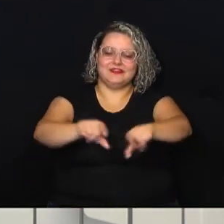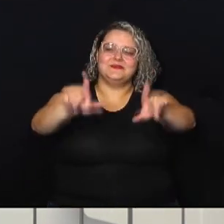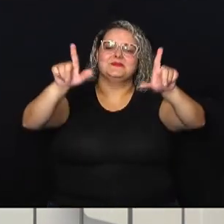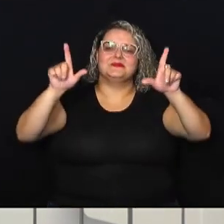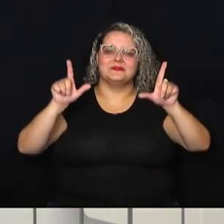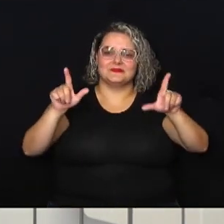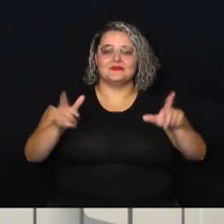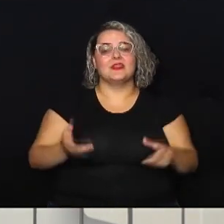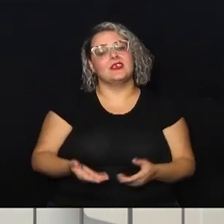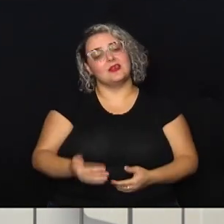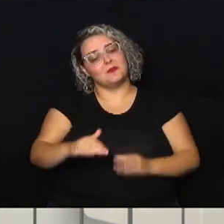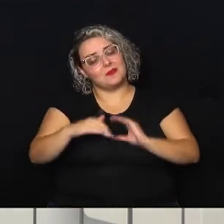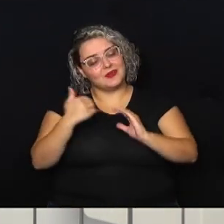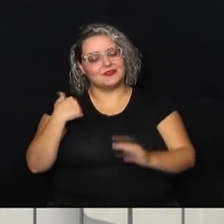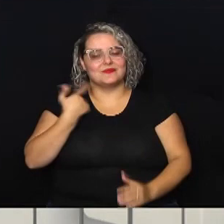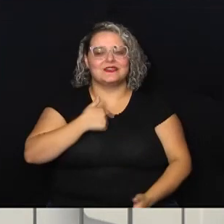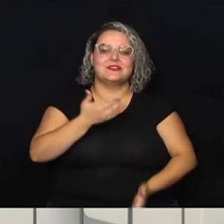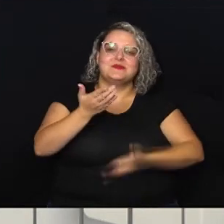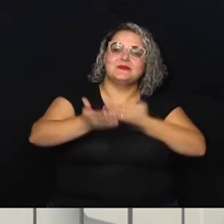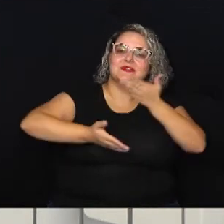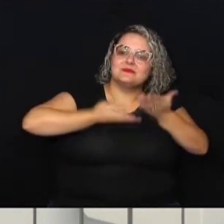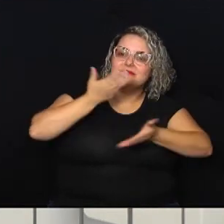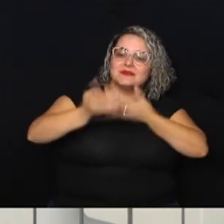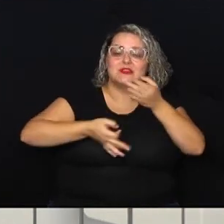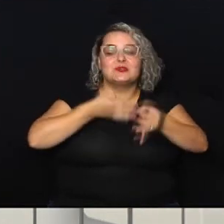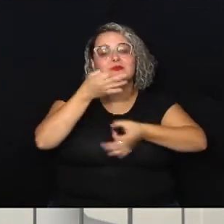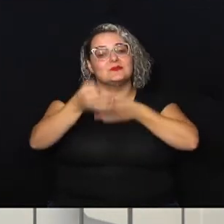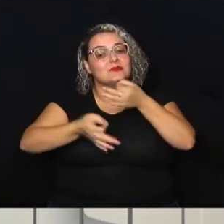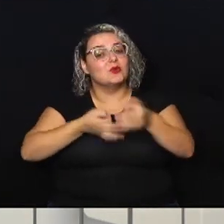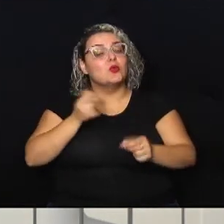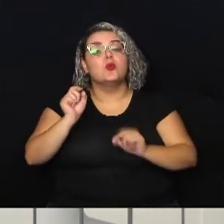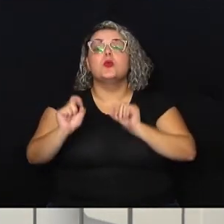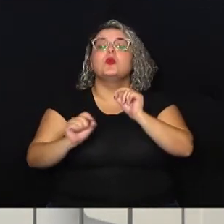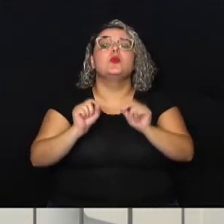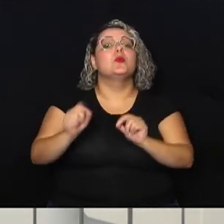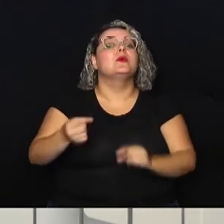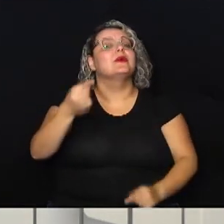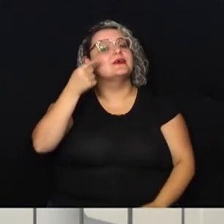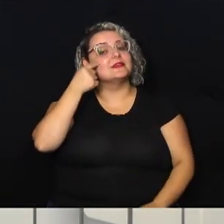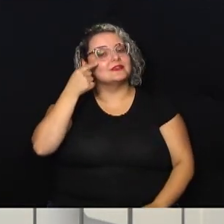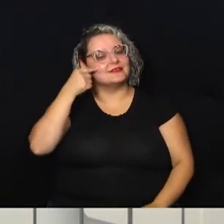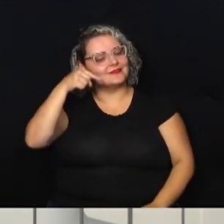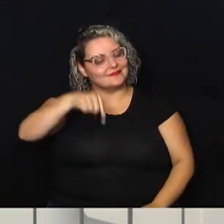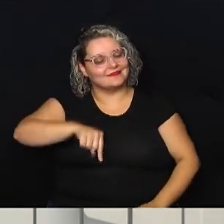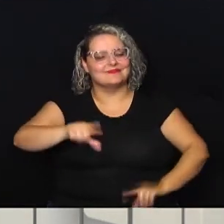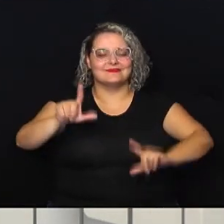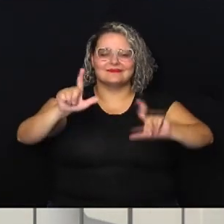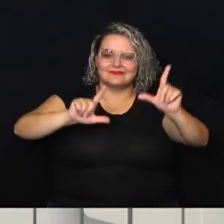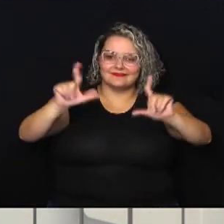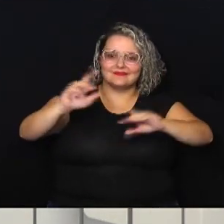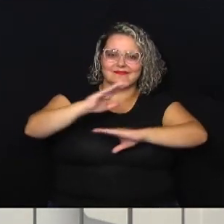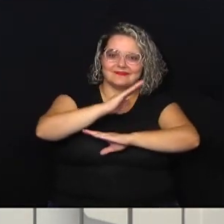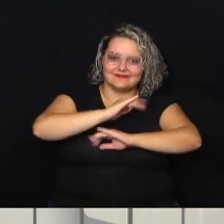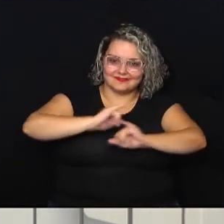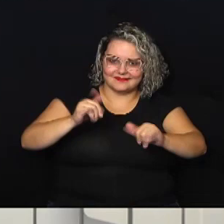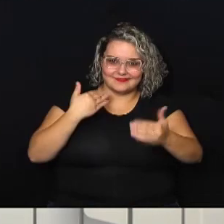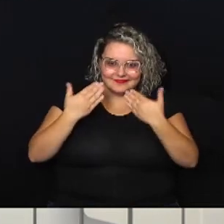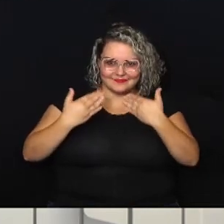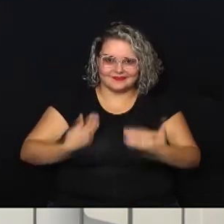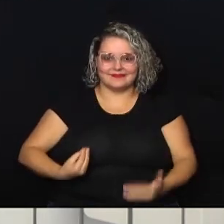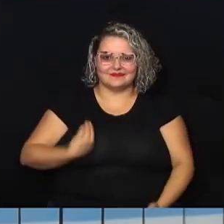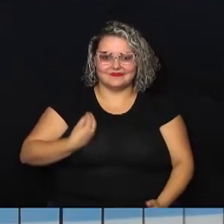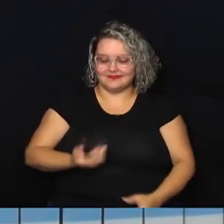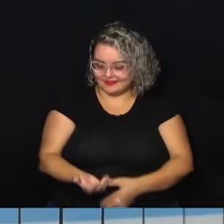e pode enviar o seu elogio, uma crítica construtiva, o que você quer assistir aqui no nosso telejornal, que a gente conversa ao